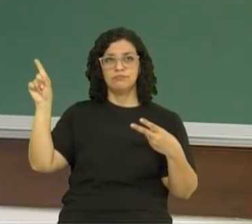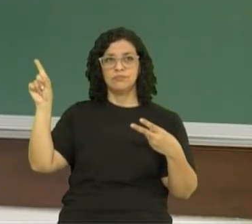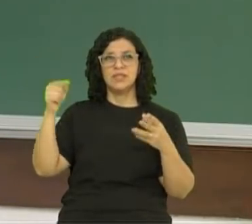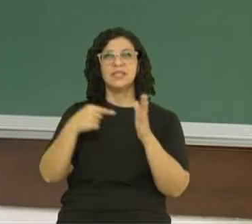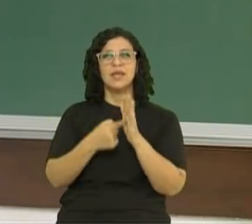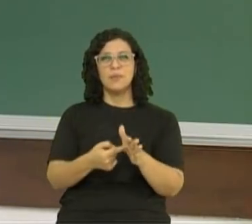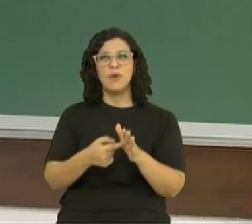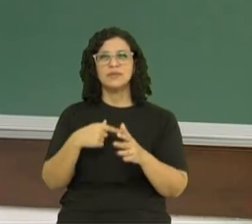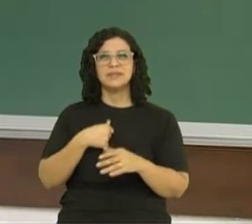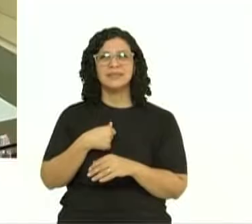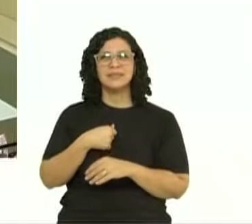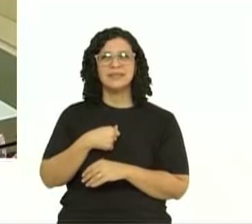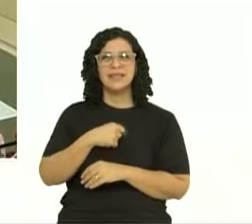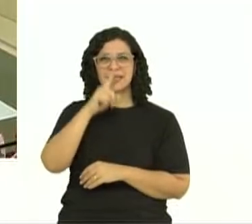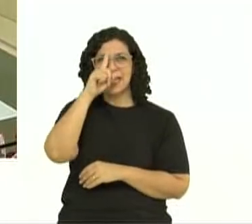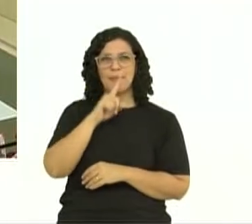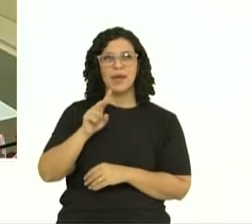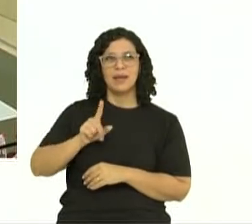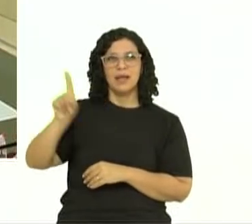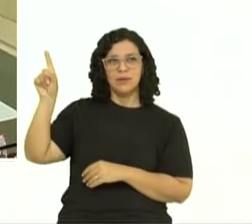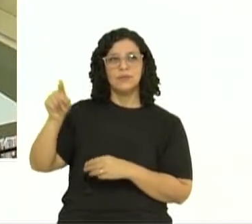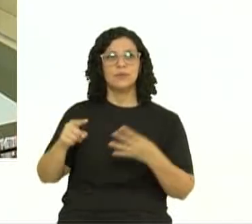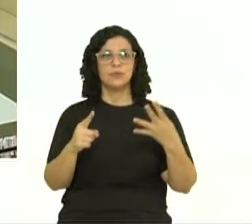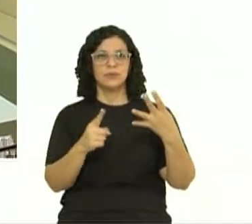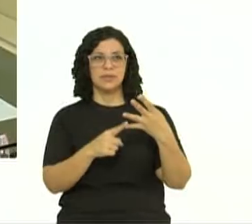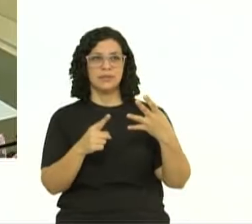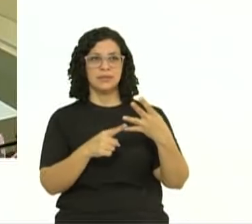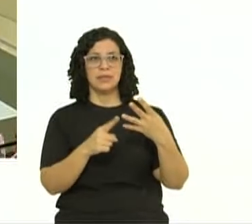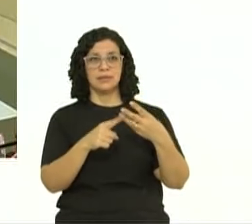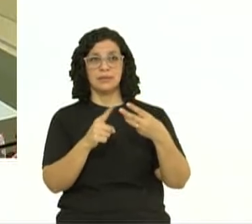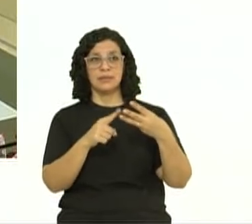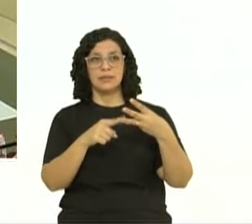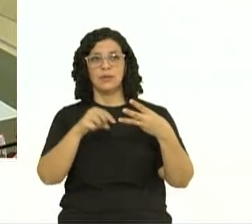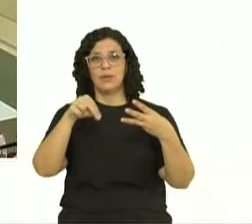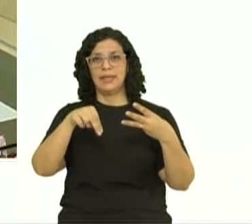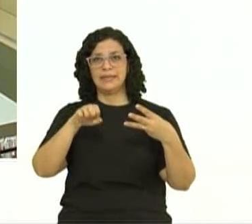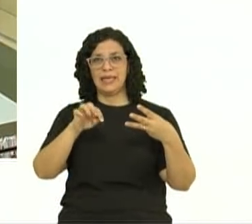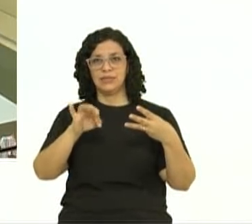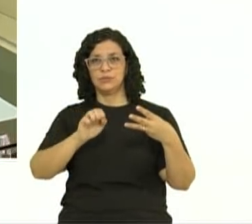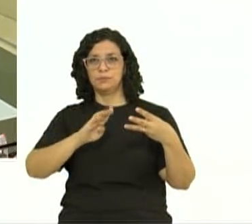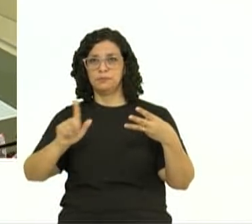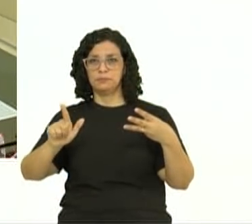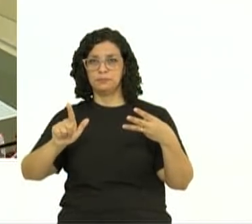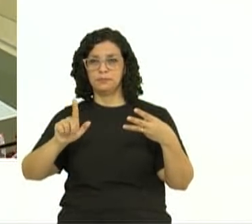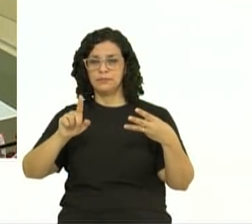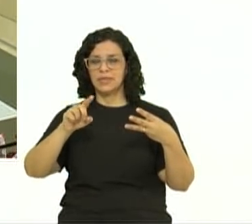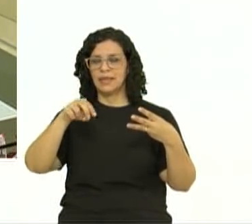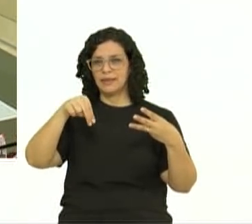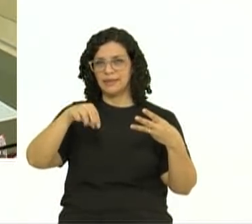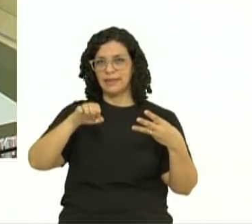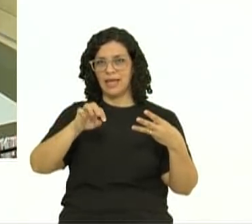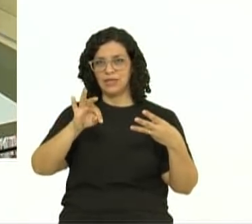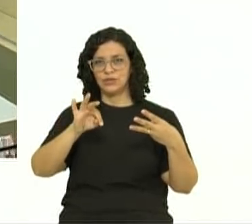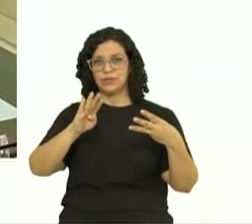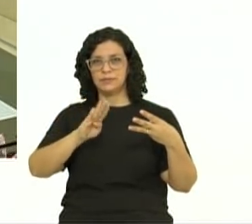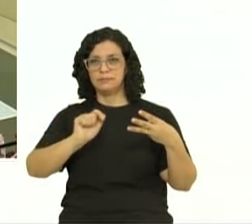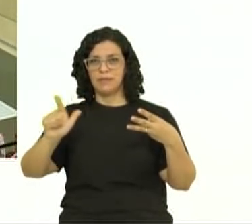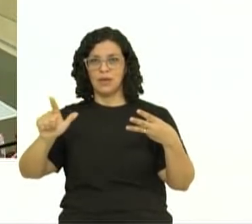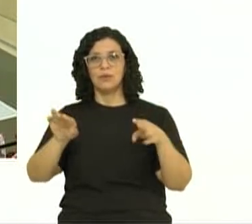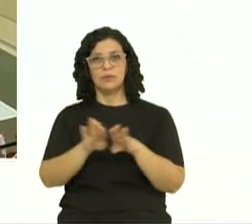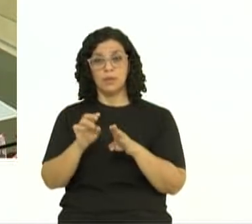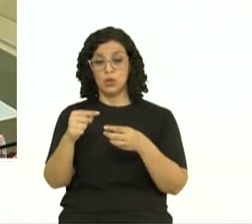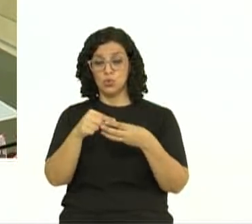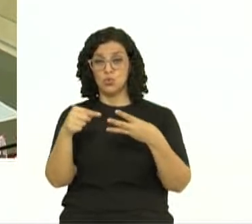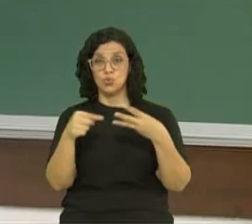aqui na segunda imagem, logo acima, né? E o netball. Então temos o netball aqui também, né? Então esses 3 esportes